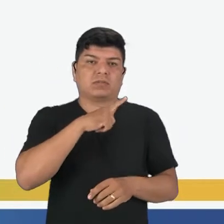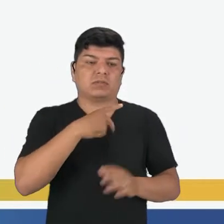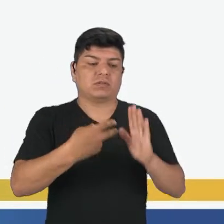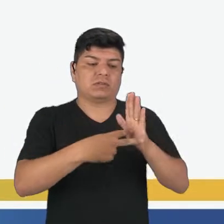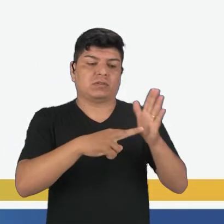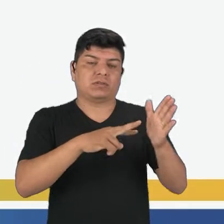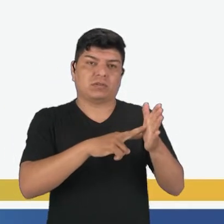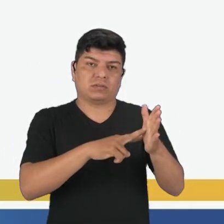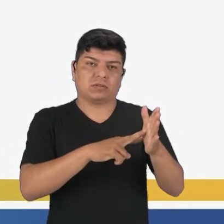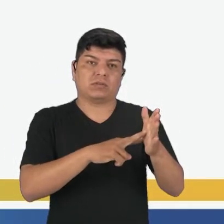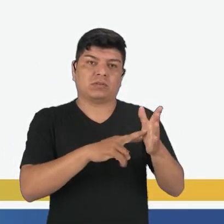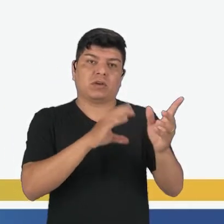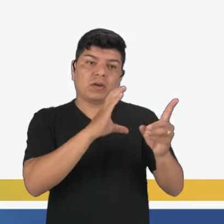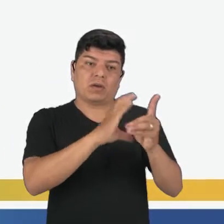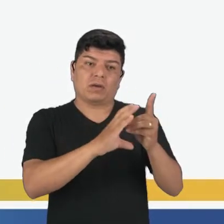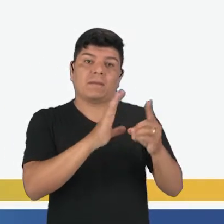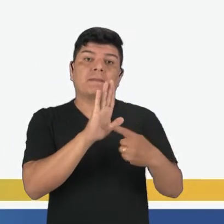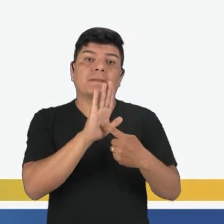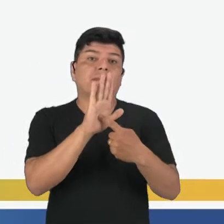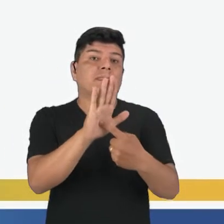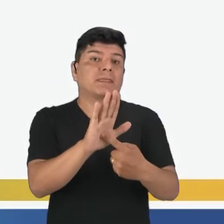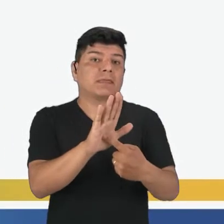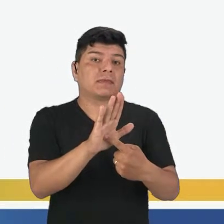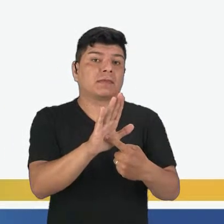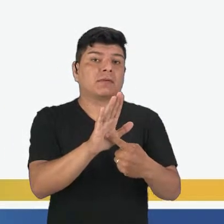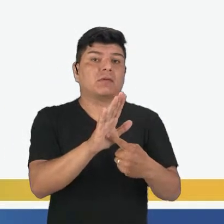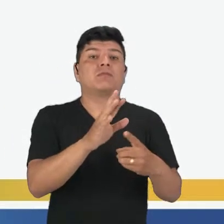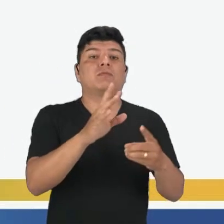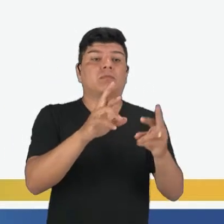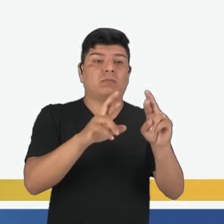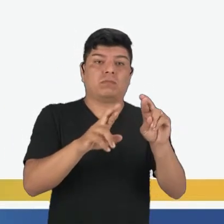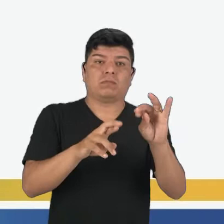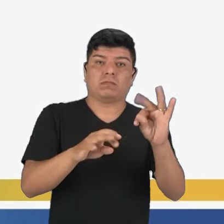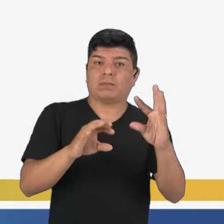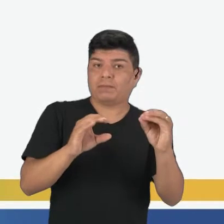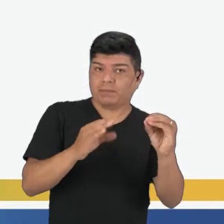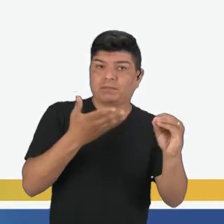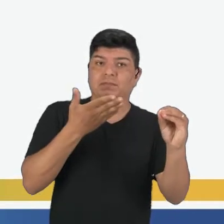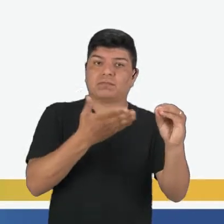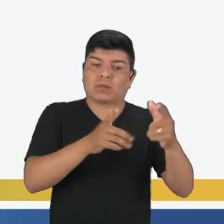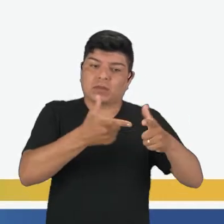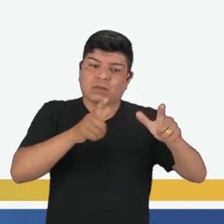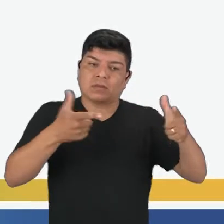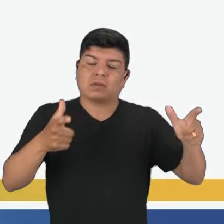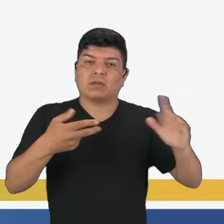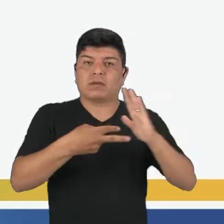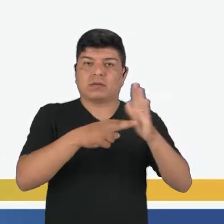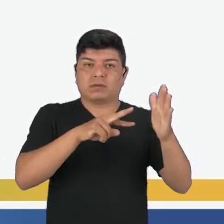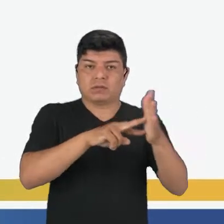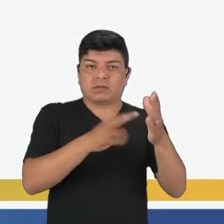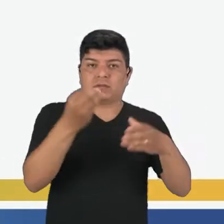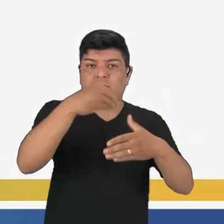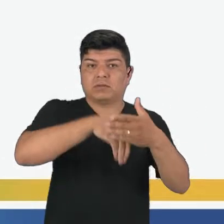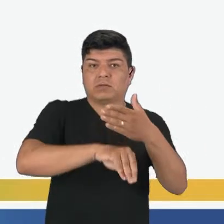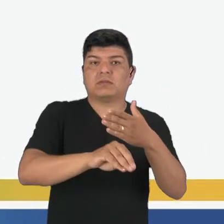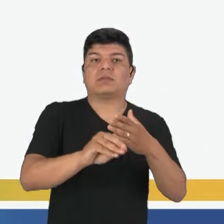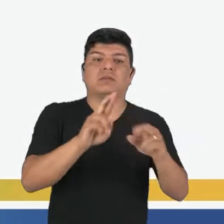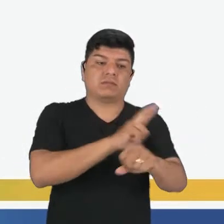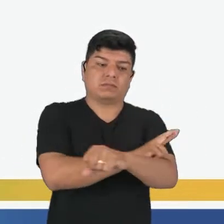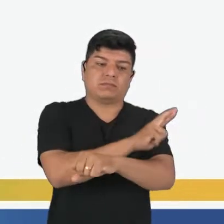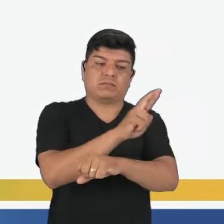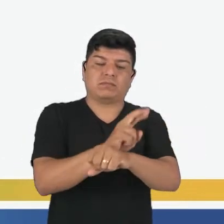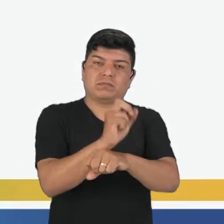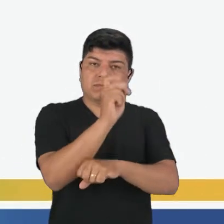significam aquele ritual, representam um rito. Então, um rito é uma categoria ampla de significados dentro de uma mesma